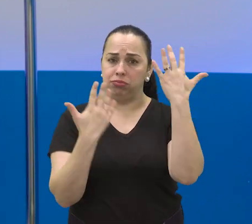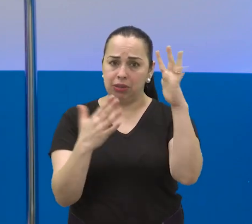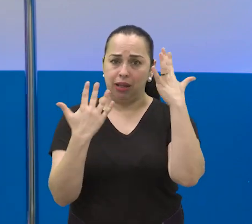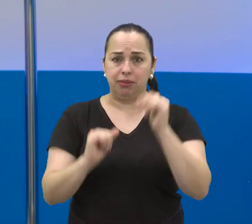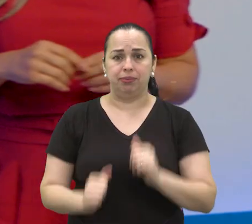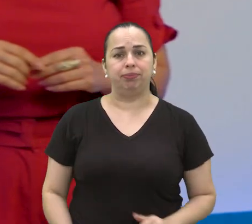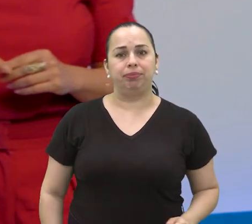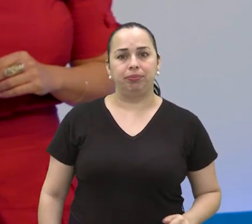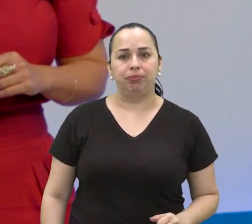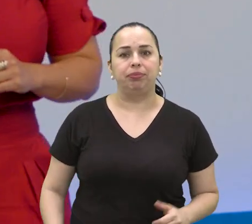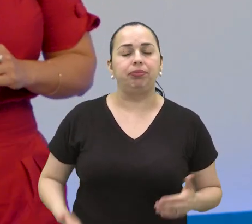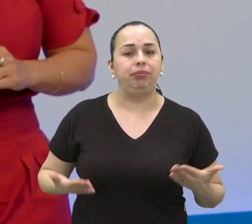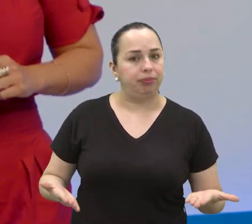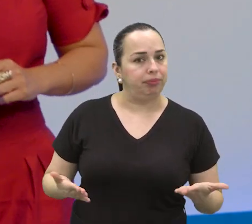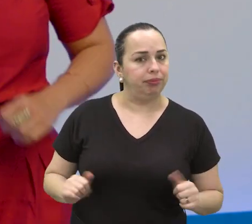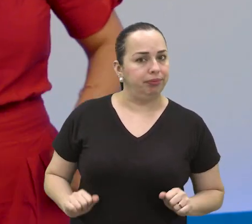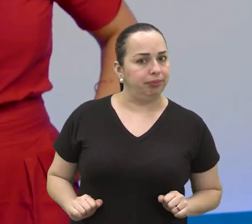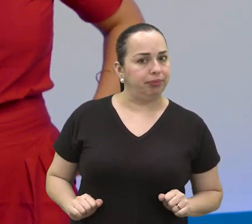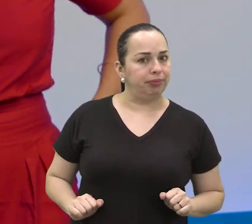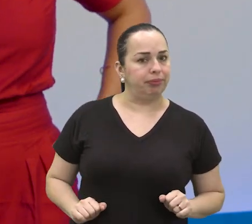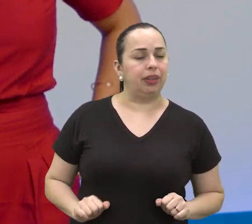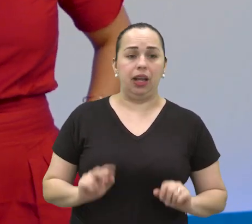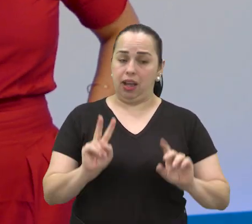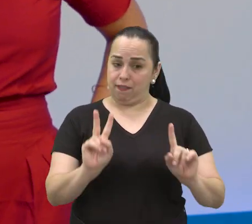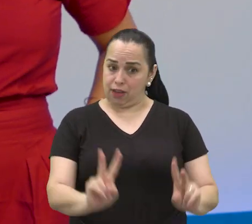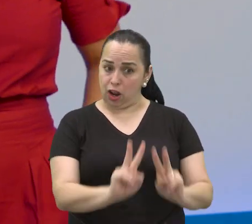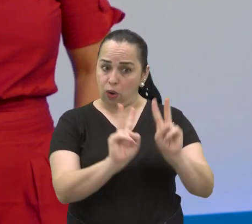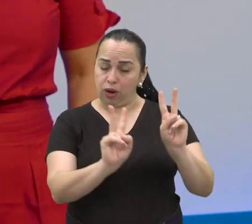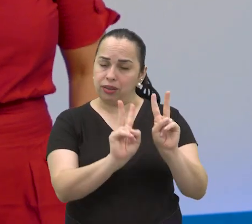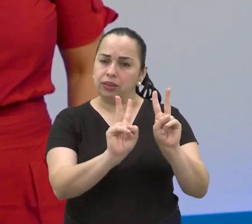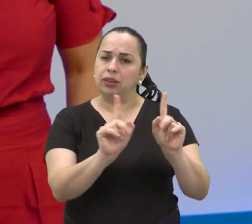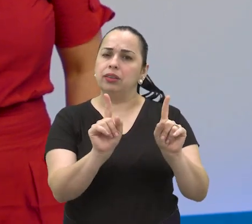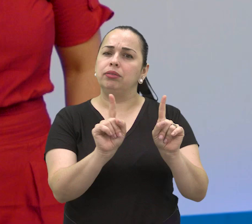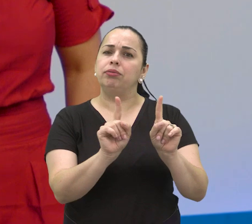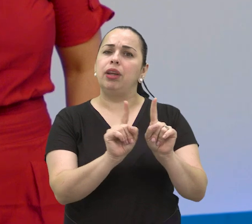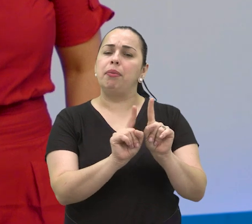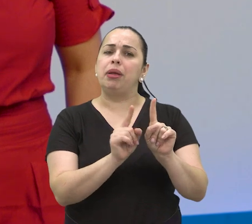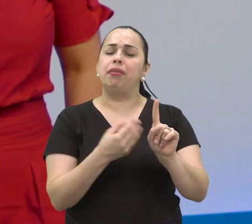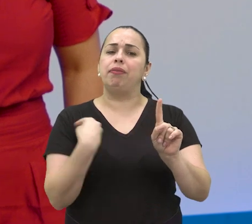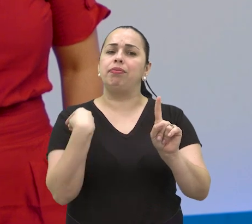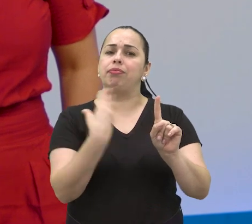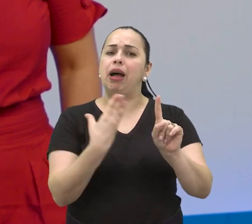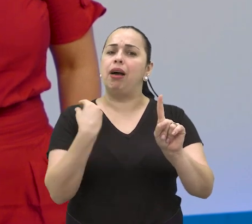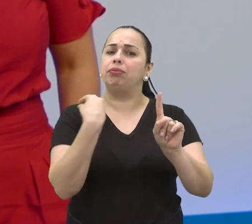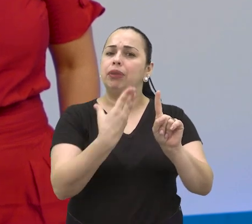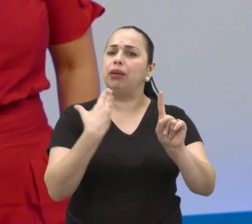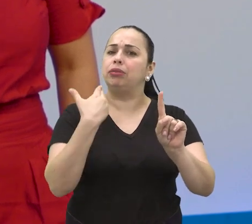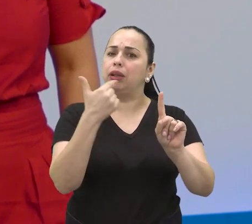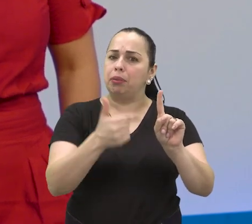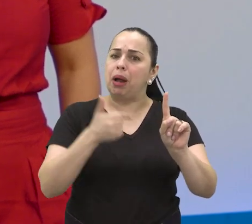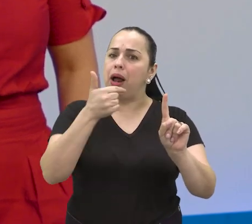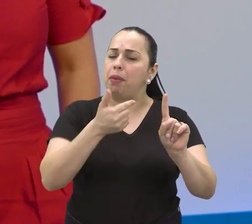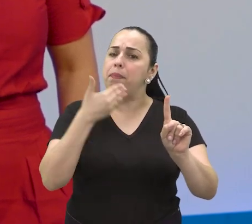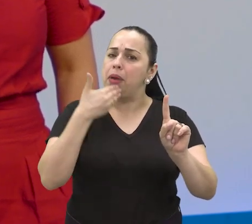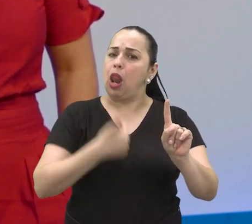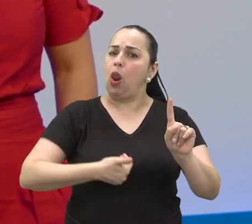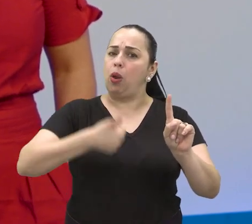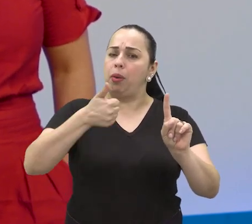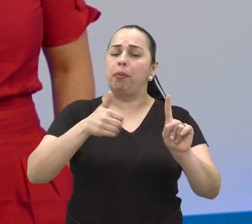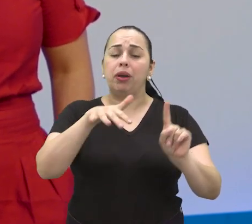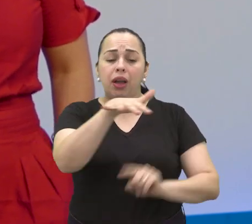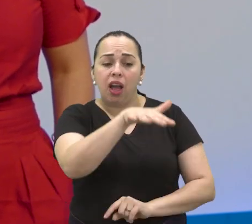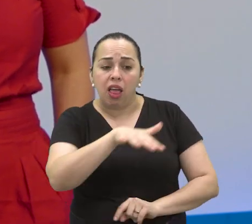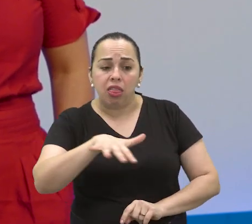todos. E mais que reconhecer, é preciso oferecer melhores condições de trabalho, até porque é